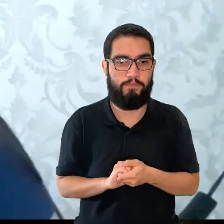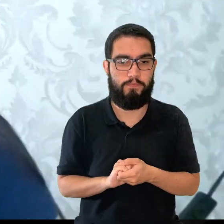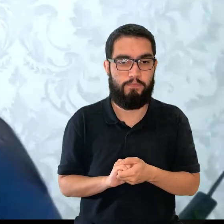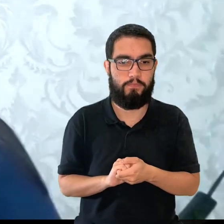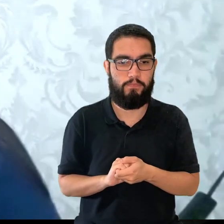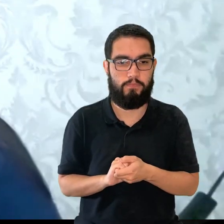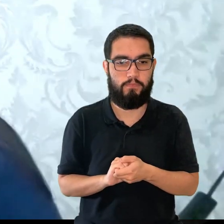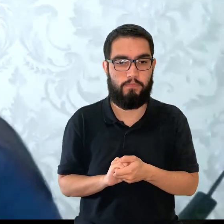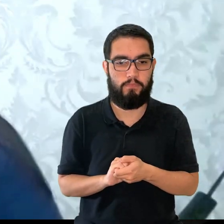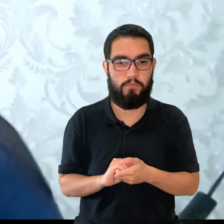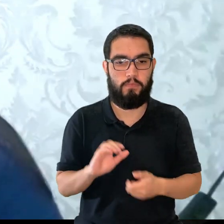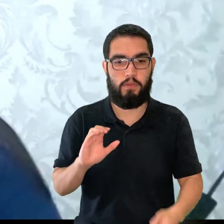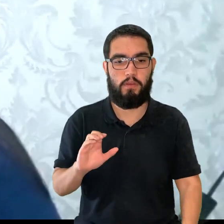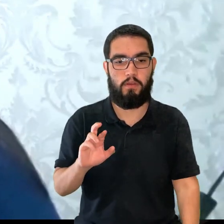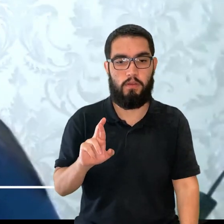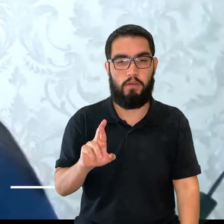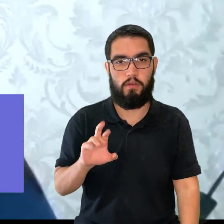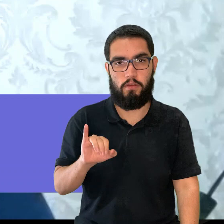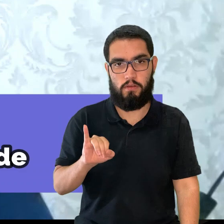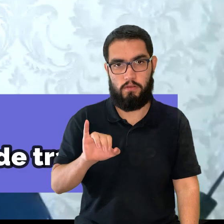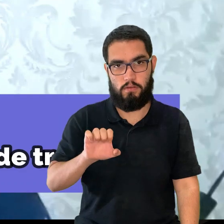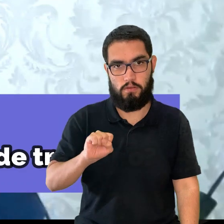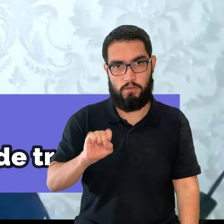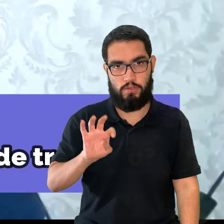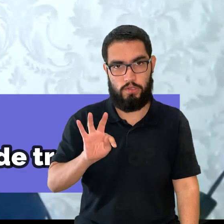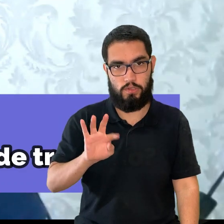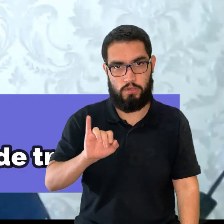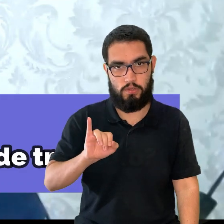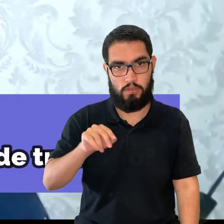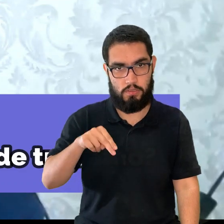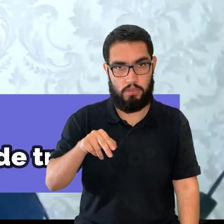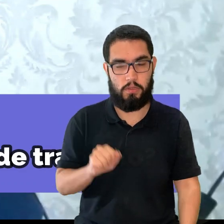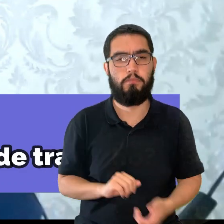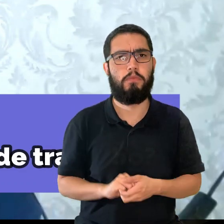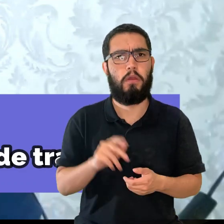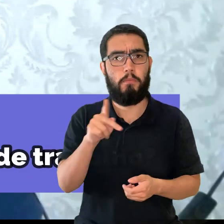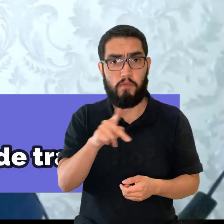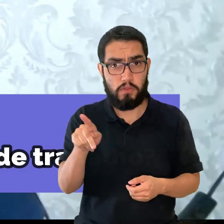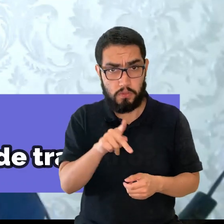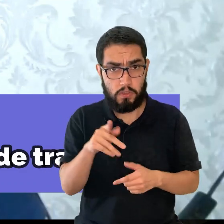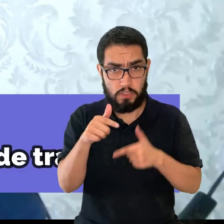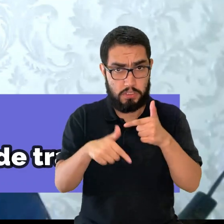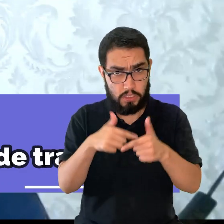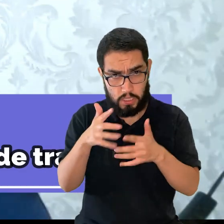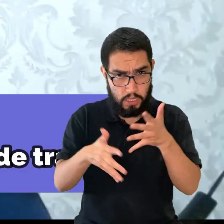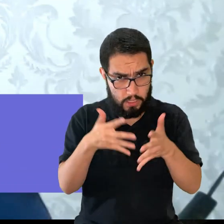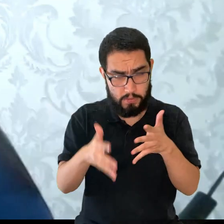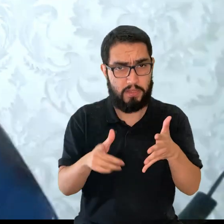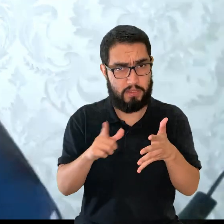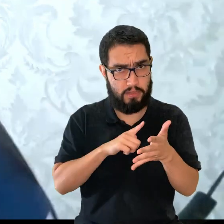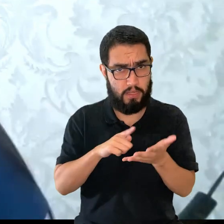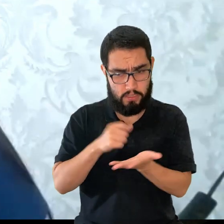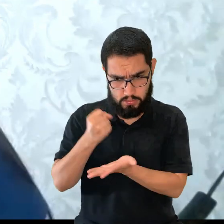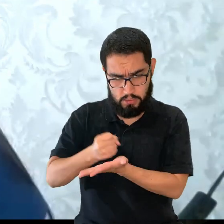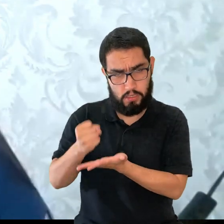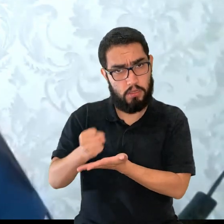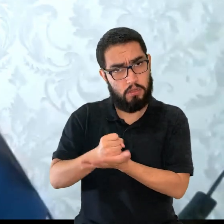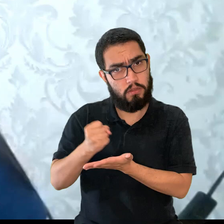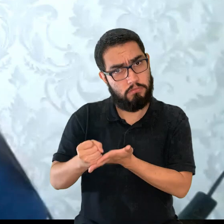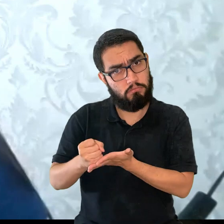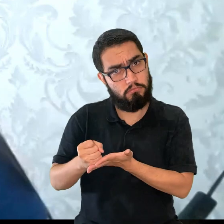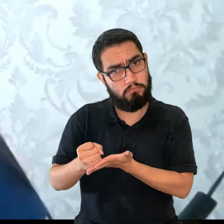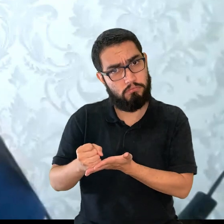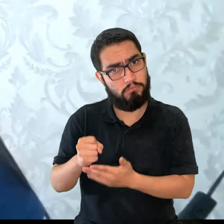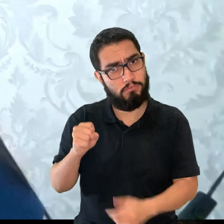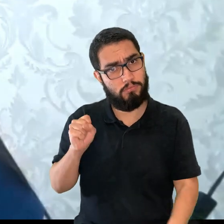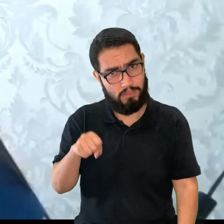bom? Cristina Bigas. O professor de Libras tem carteira de trabalho? Sim. Alguns é por